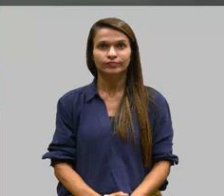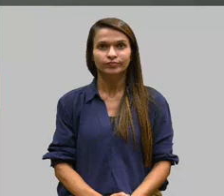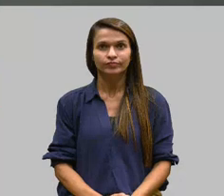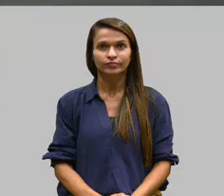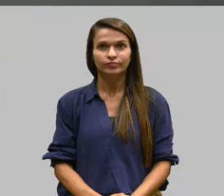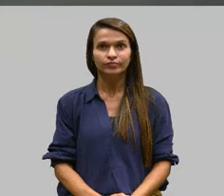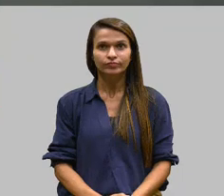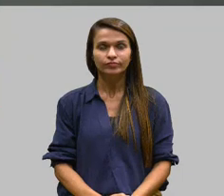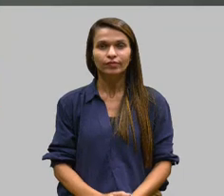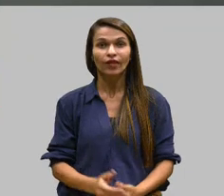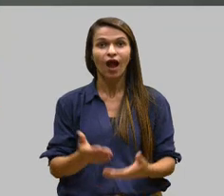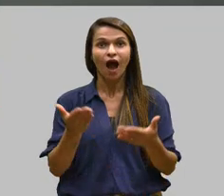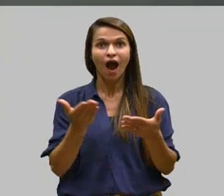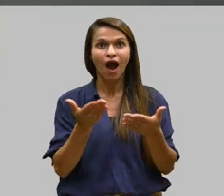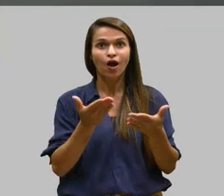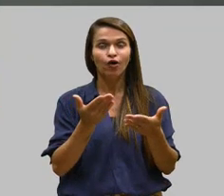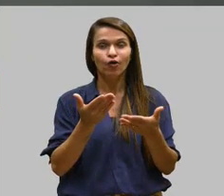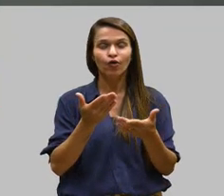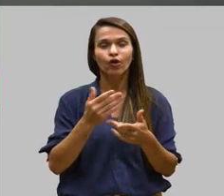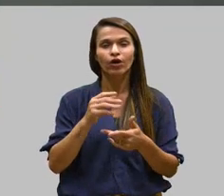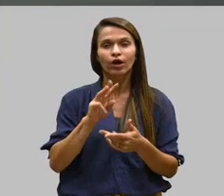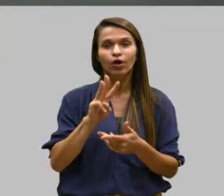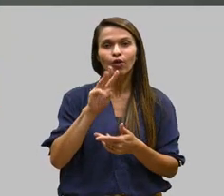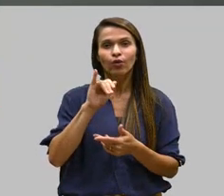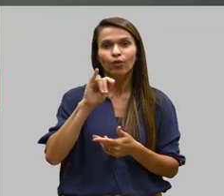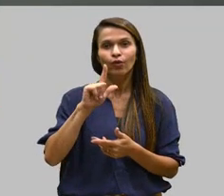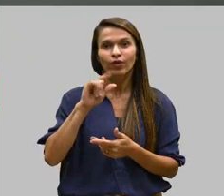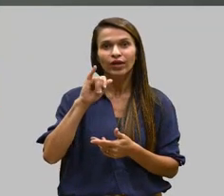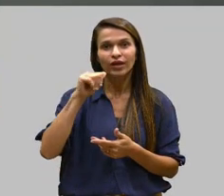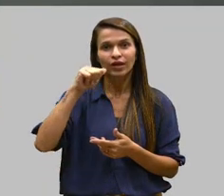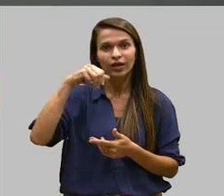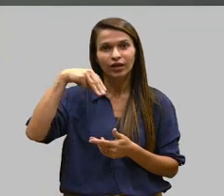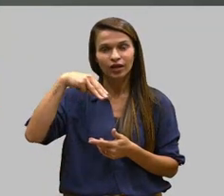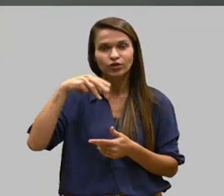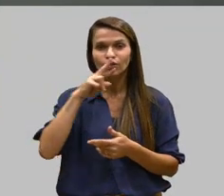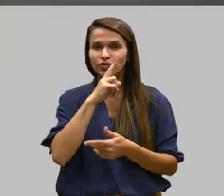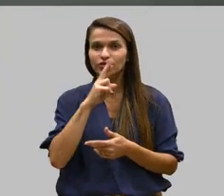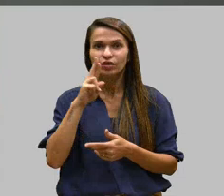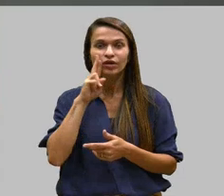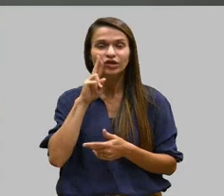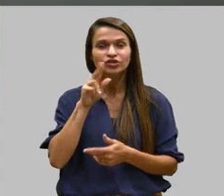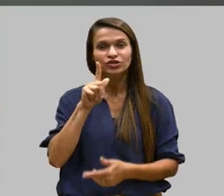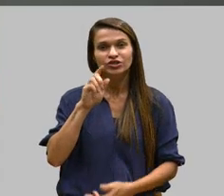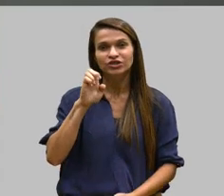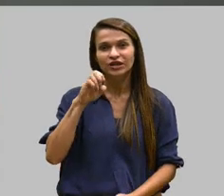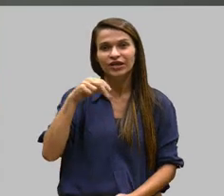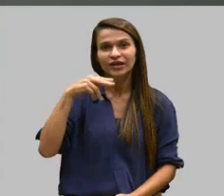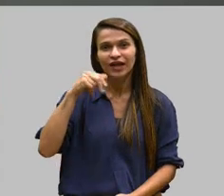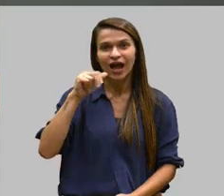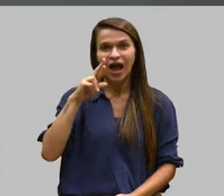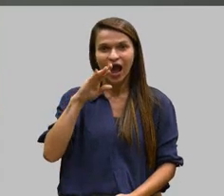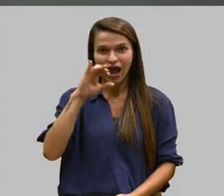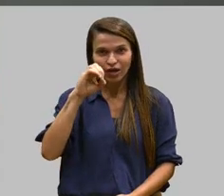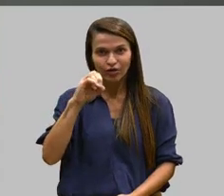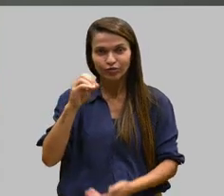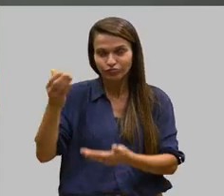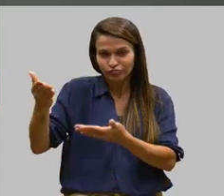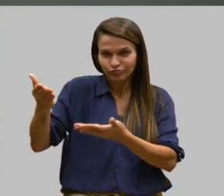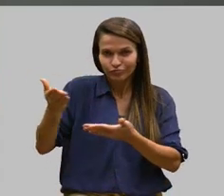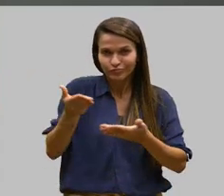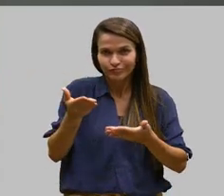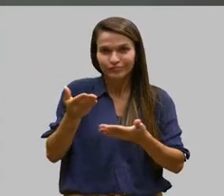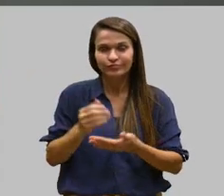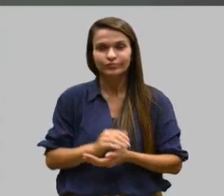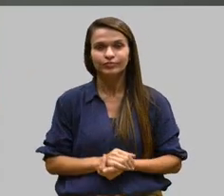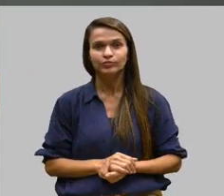Então vamos passar a palavra William do restaurante tem que sair e pedir para passar na frente aqui por favor William